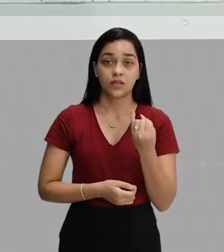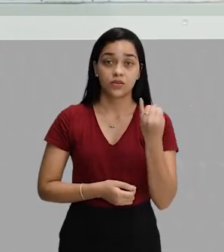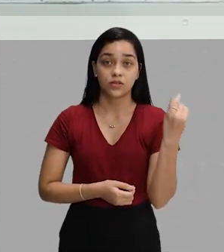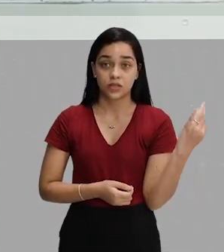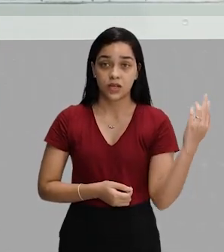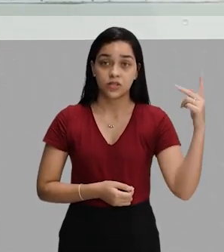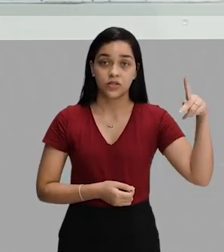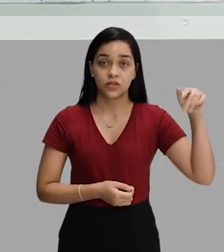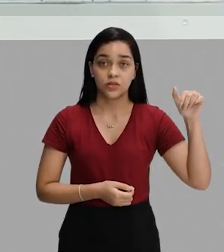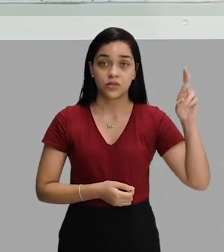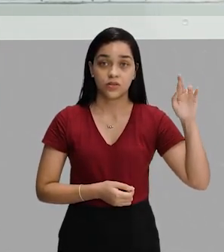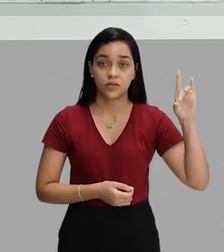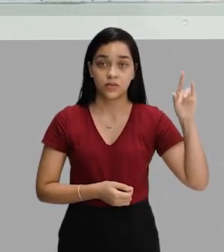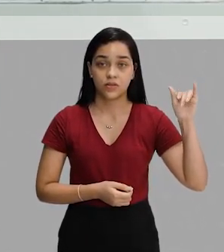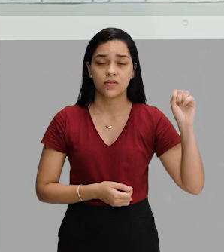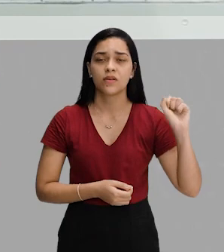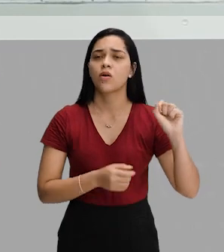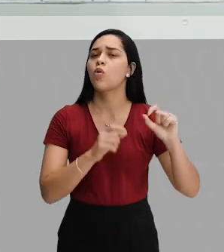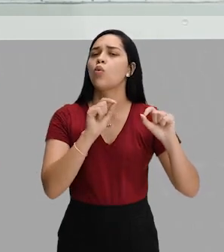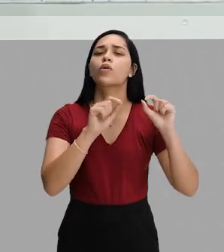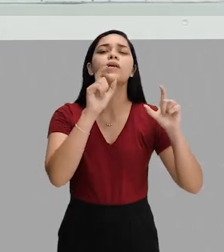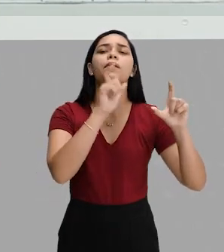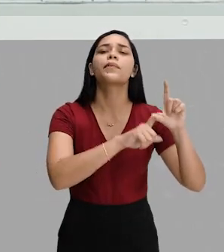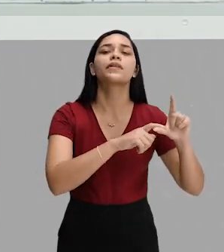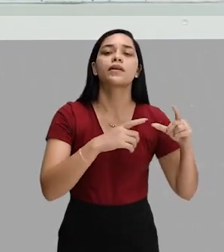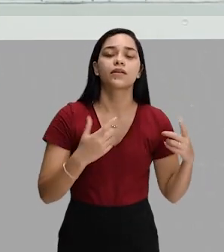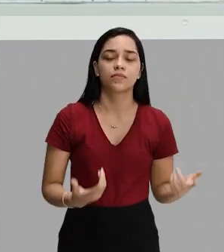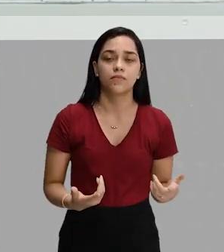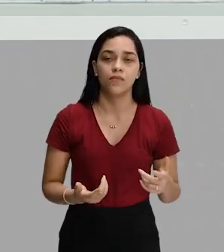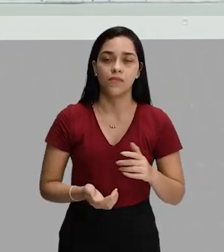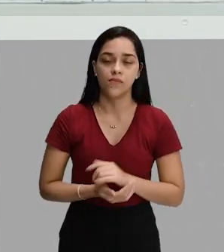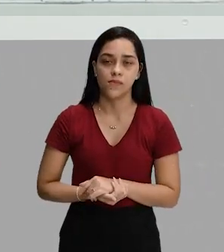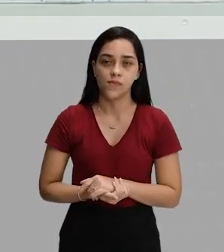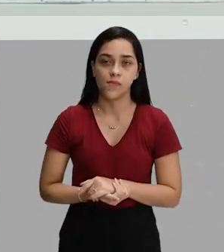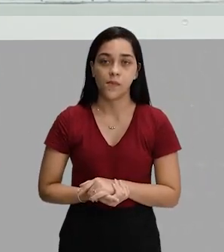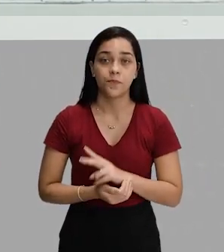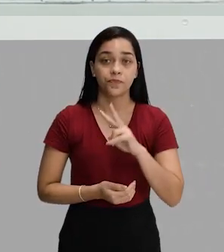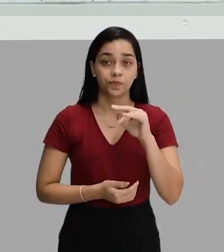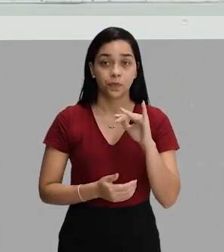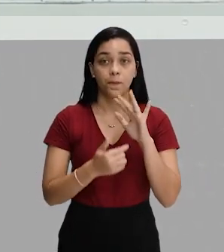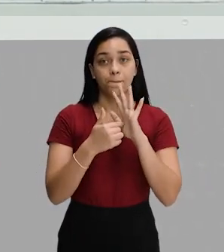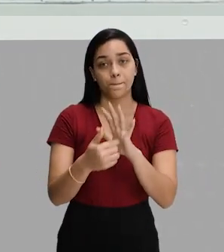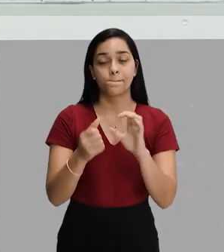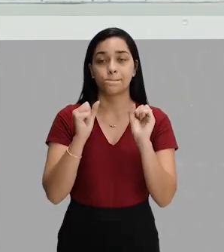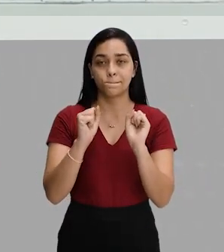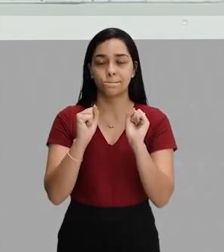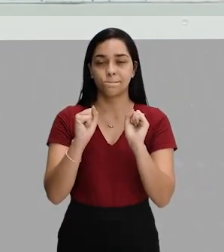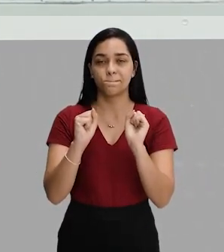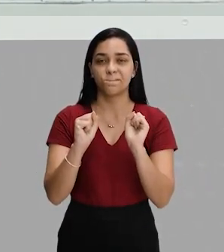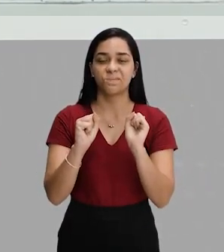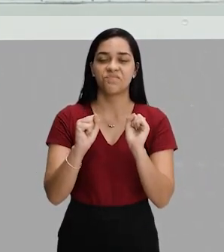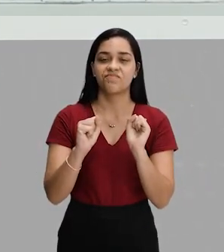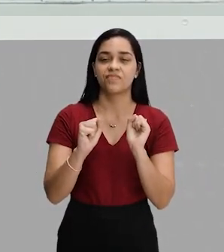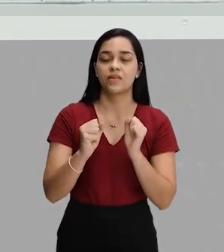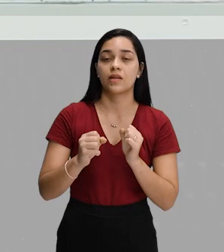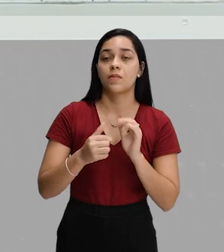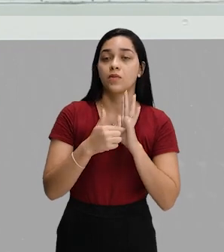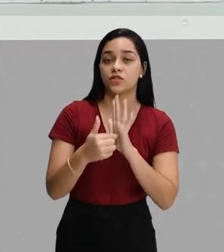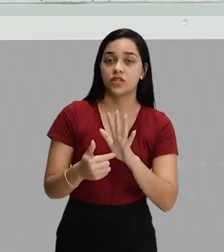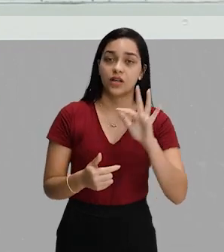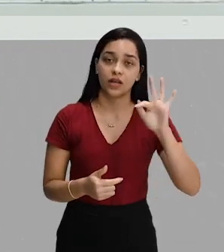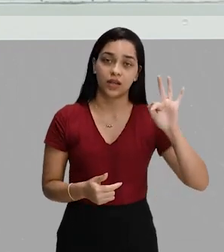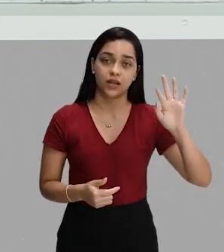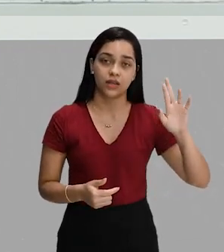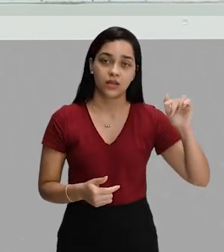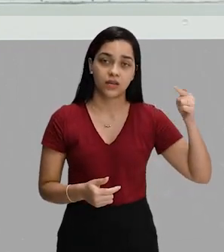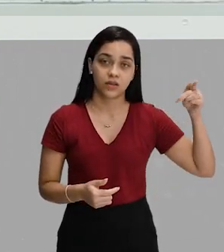de partidas vai depender de quê? Vamos lá, ó. Aí ele vem e segue. Pode ser expressa em função. Já